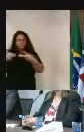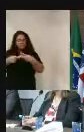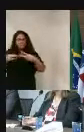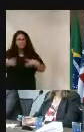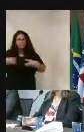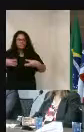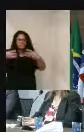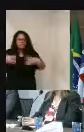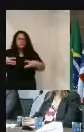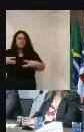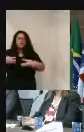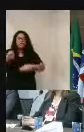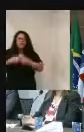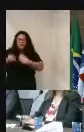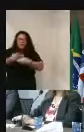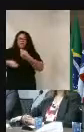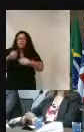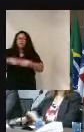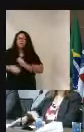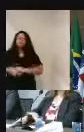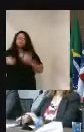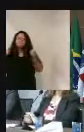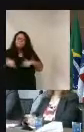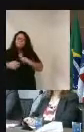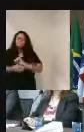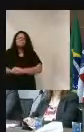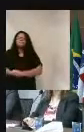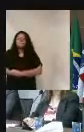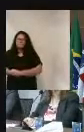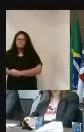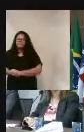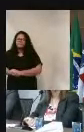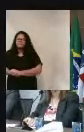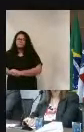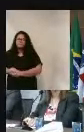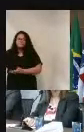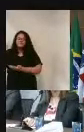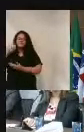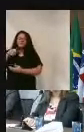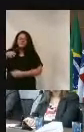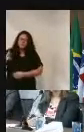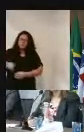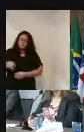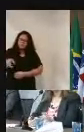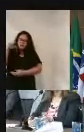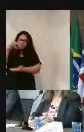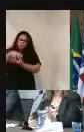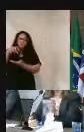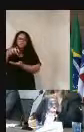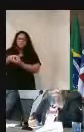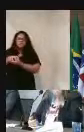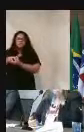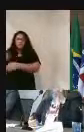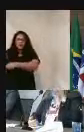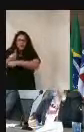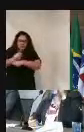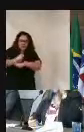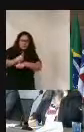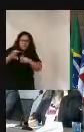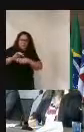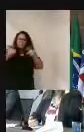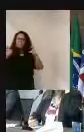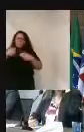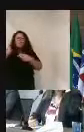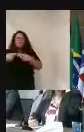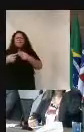operar como verificador independente. Por que eu quero bater nessa tecla, gente? Porque isso não é uma questão que o decreto